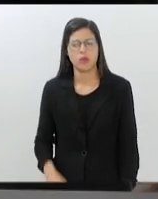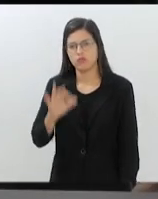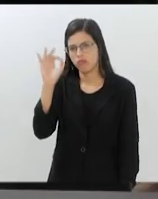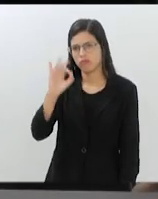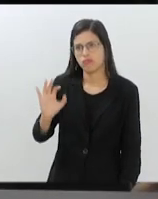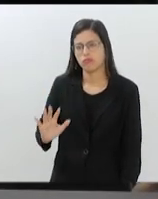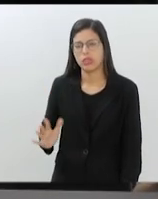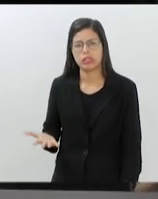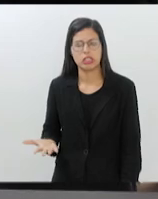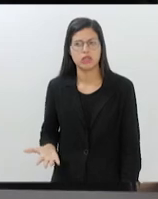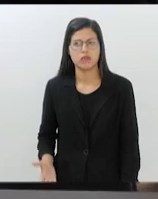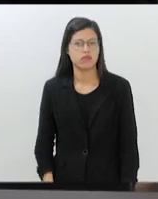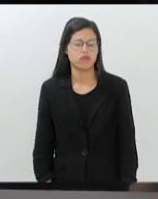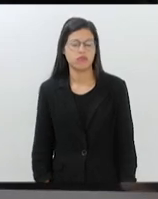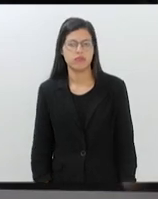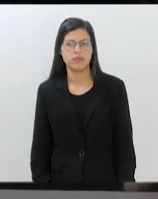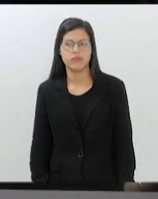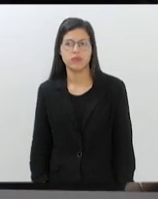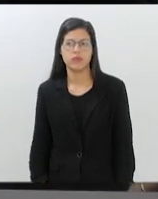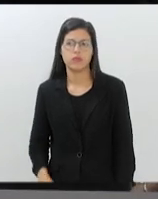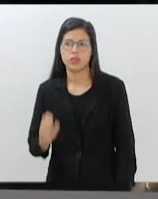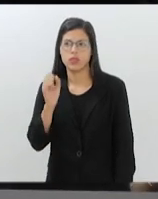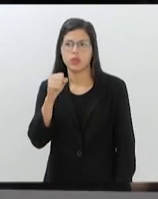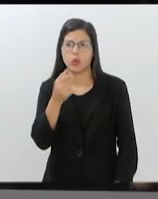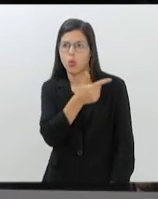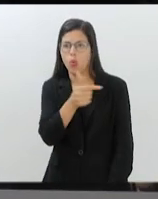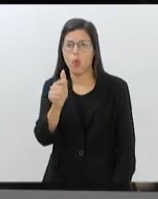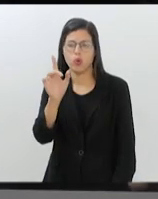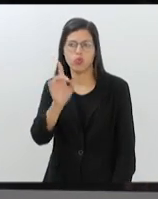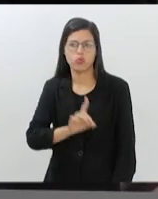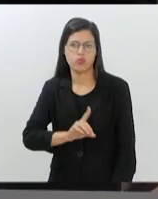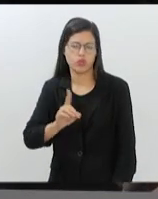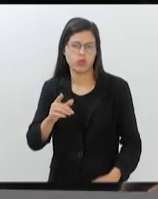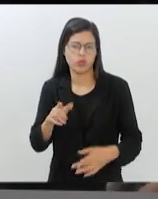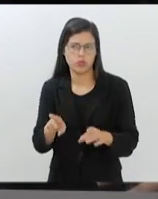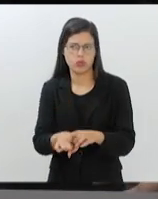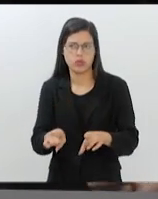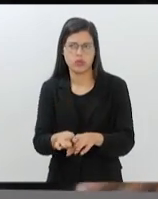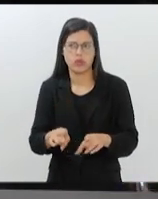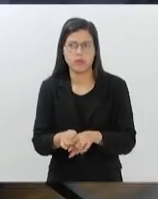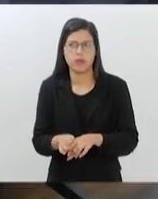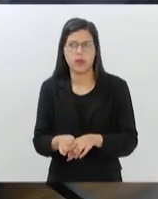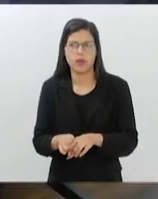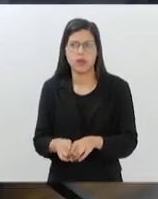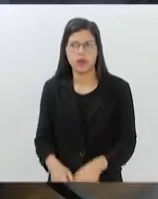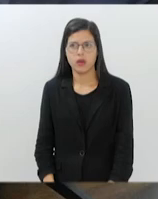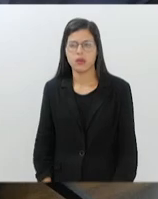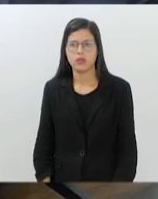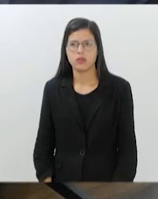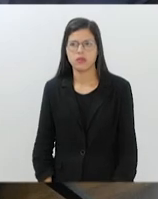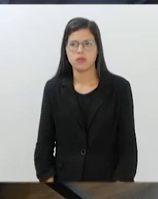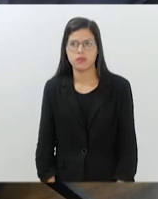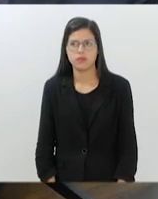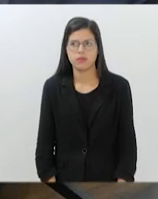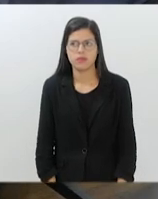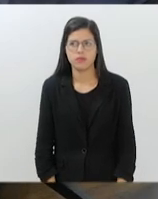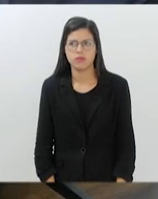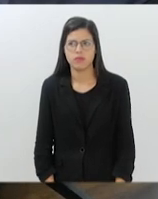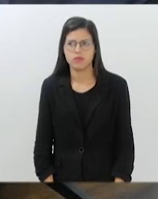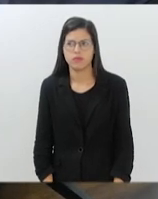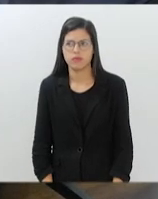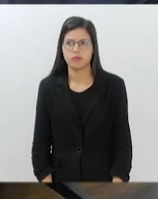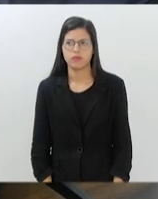er Sim sim e com outros diretores também a última palavra dos convidados da cedai para se refast delar no carnaval do Senor